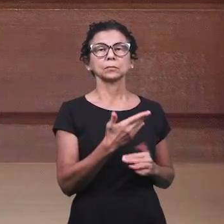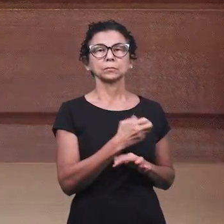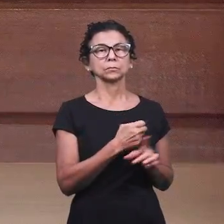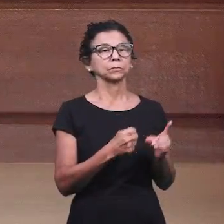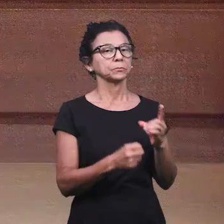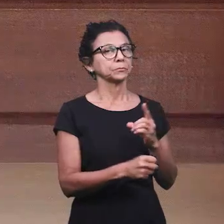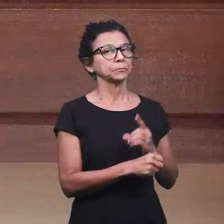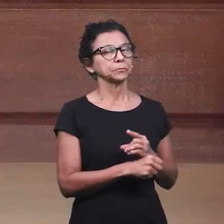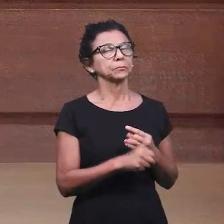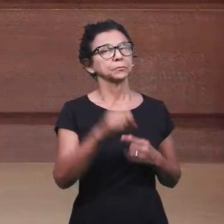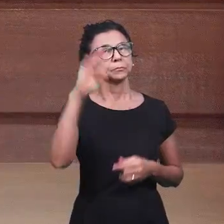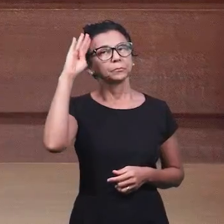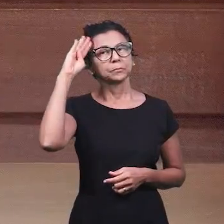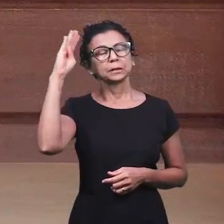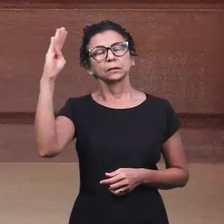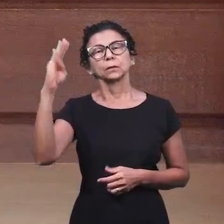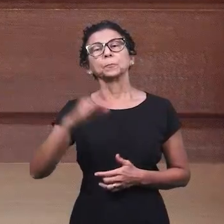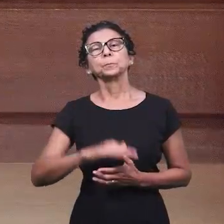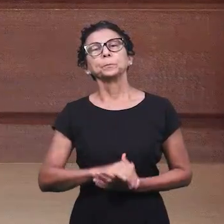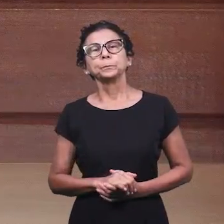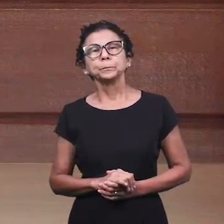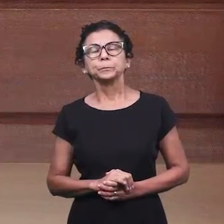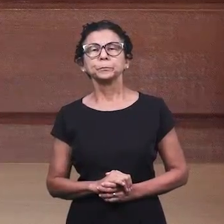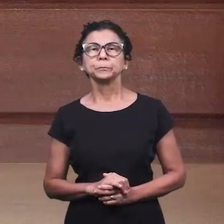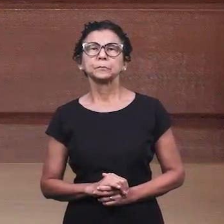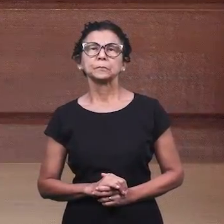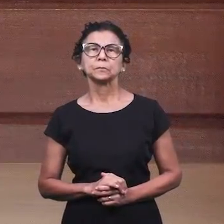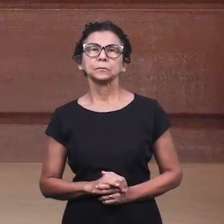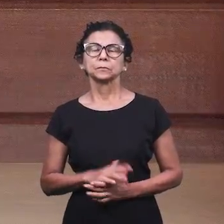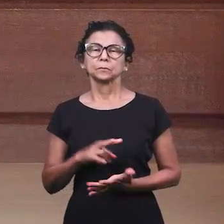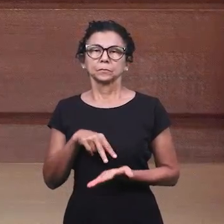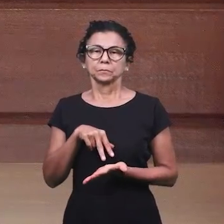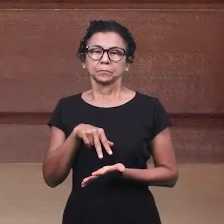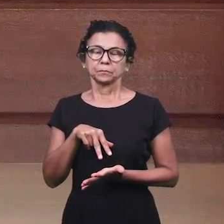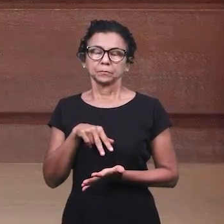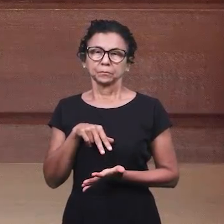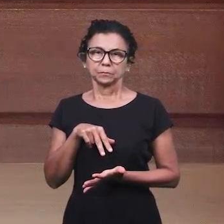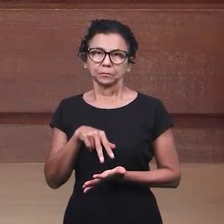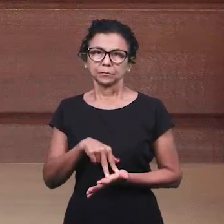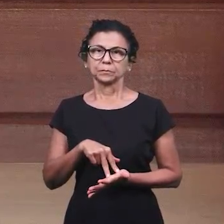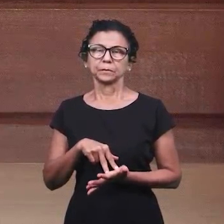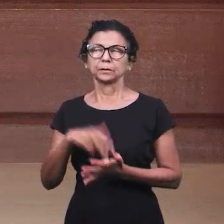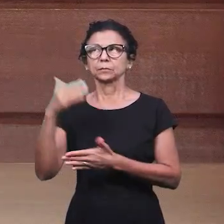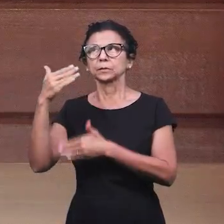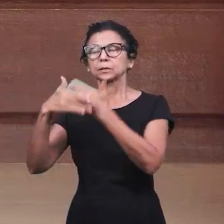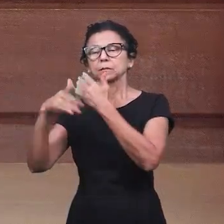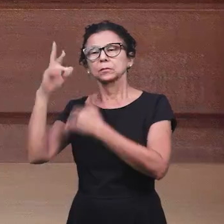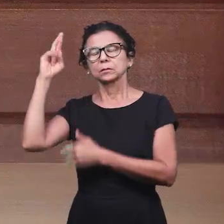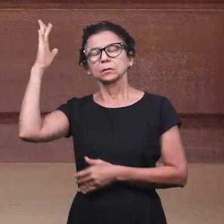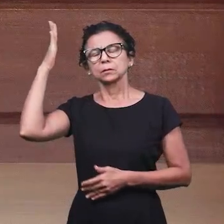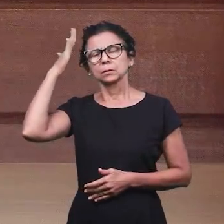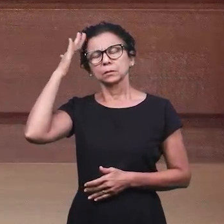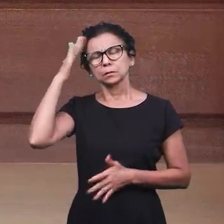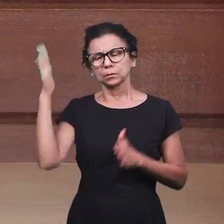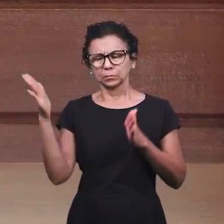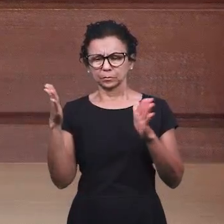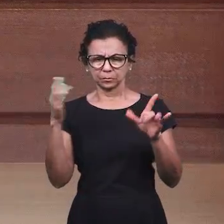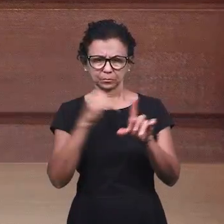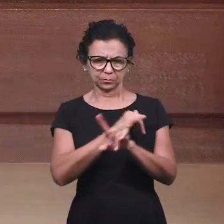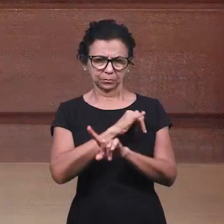assim, a espada do Espírito, que é a palavra de Deus. Então, são esses elementos que são eixos doutrinários que